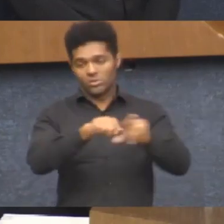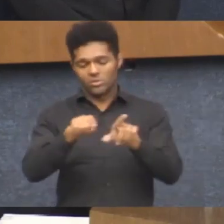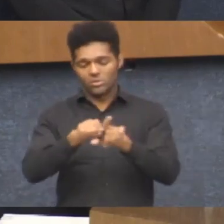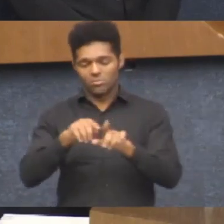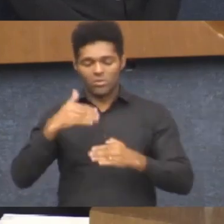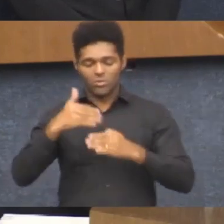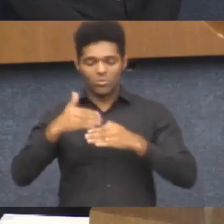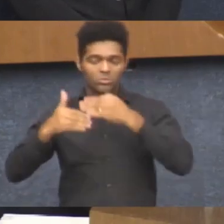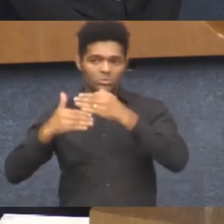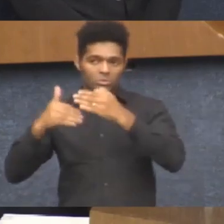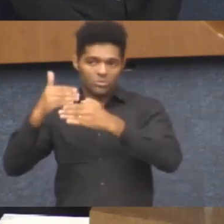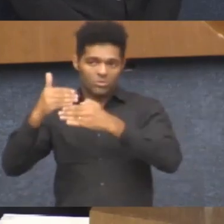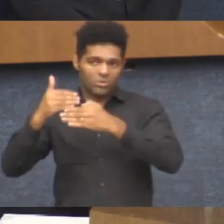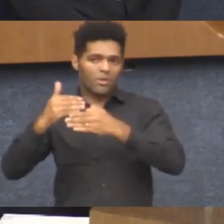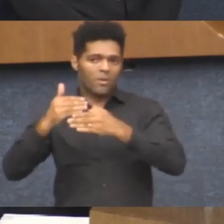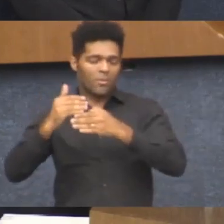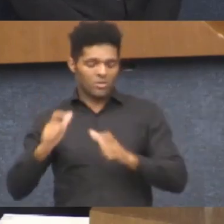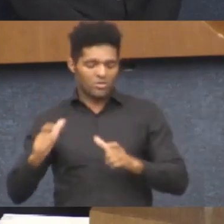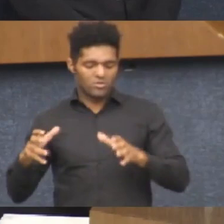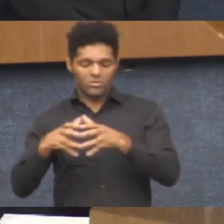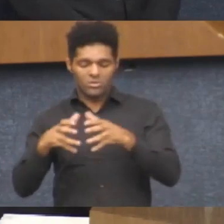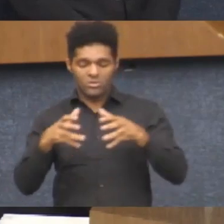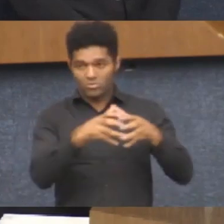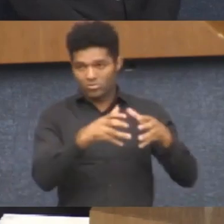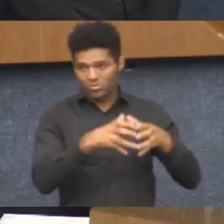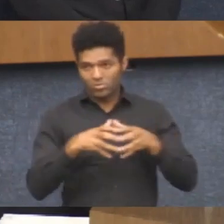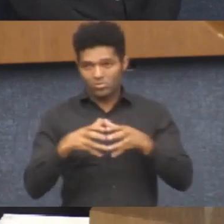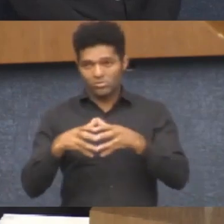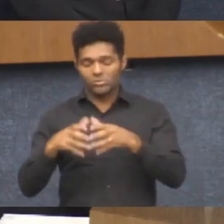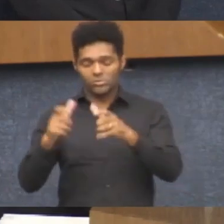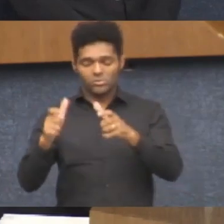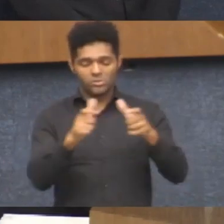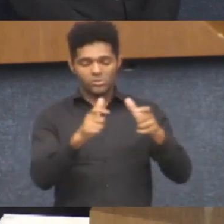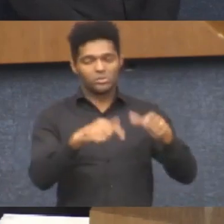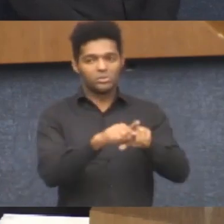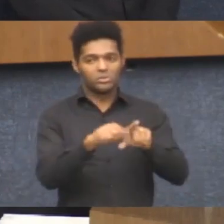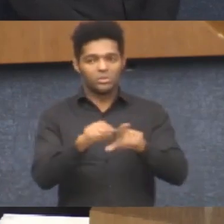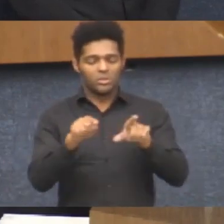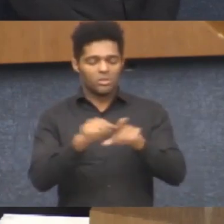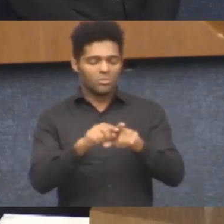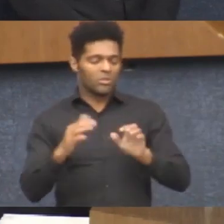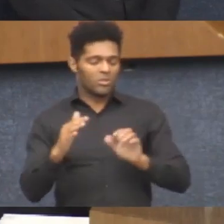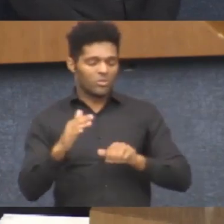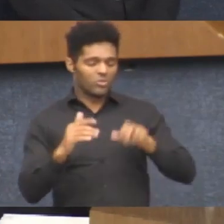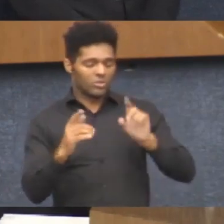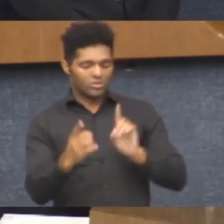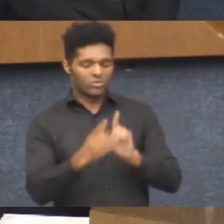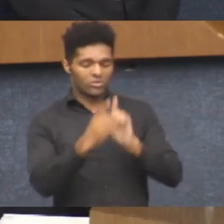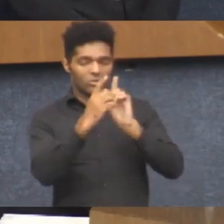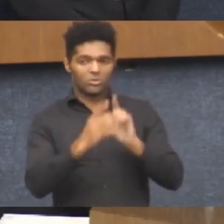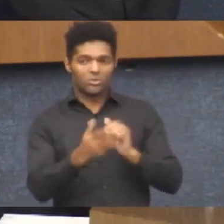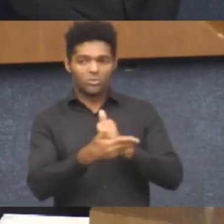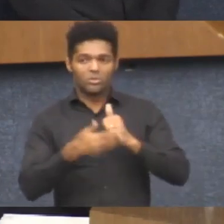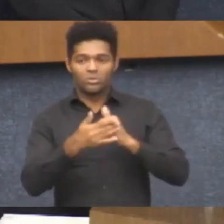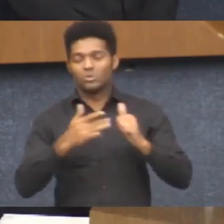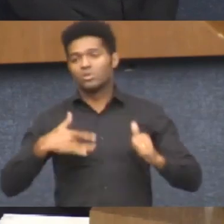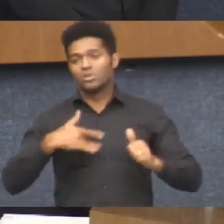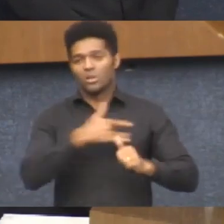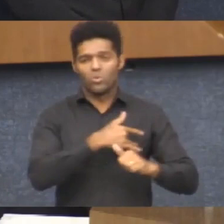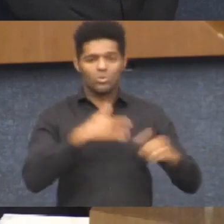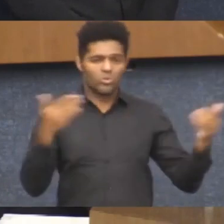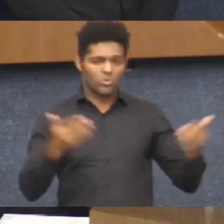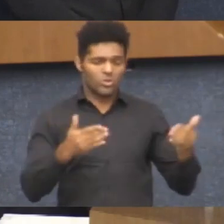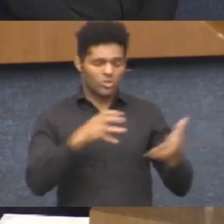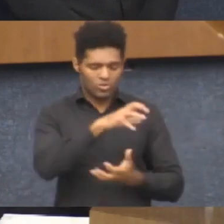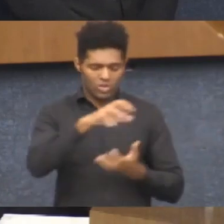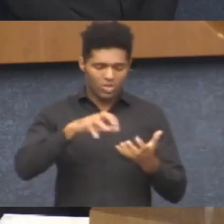construir mais algumas tantas, né? E hoje a gente já reformou, está em processo de reforma de várias delas e construindo